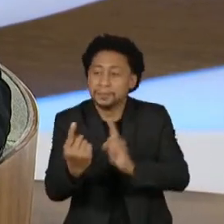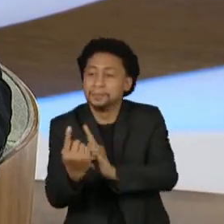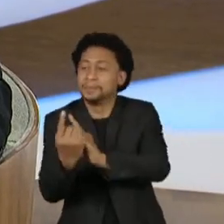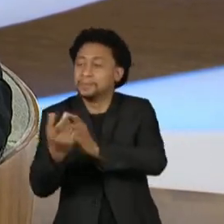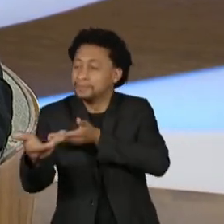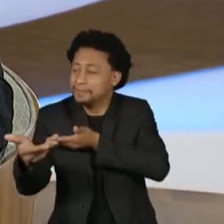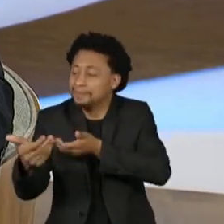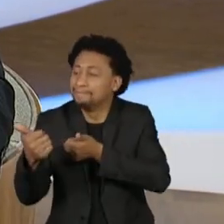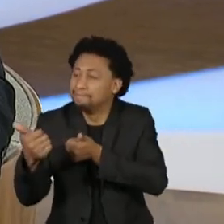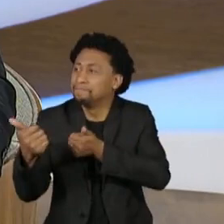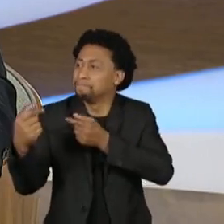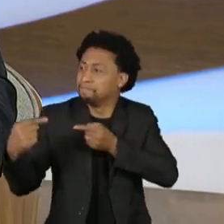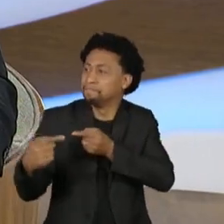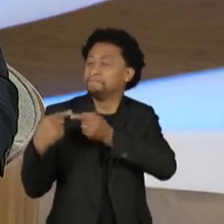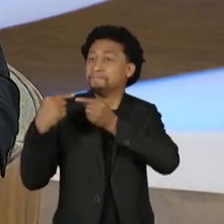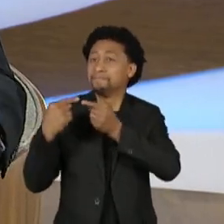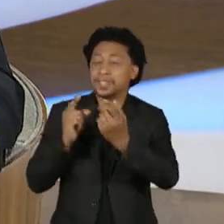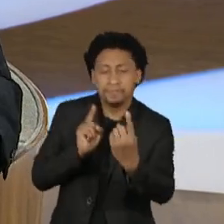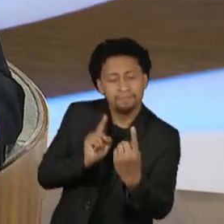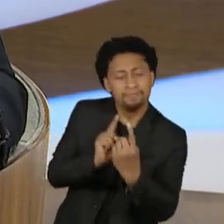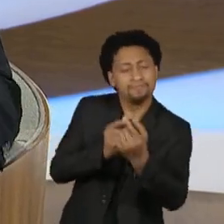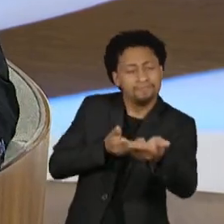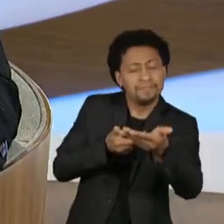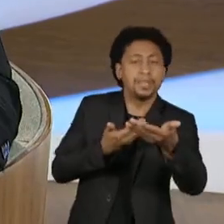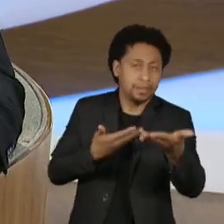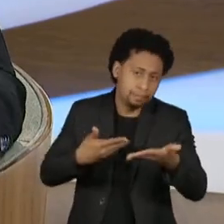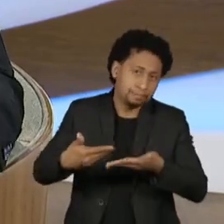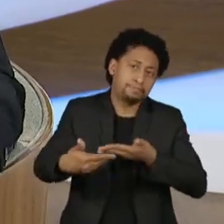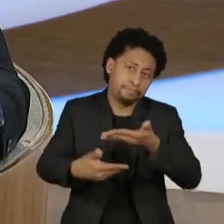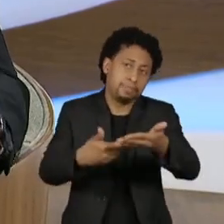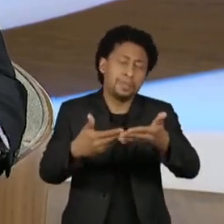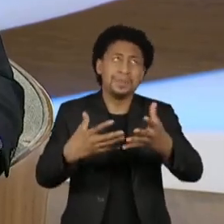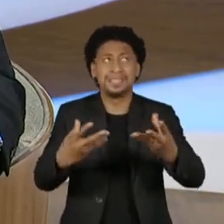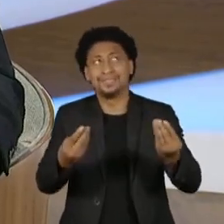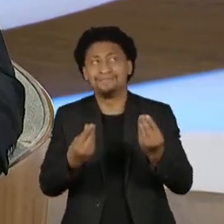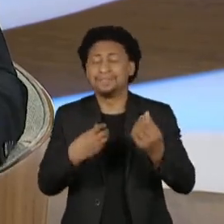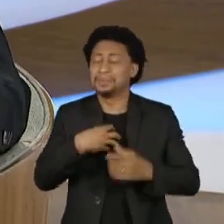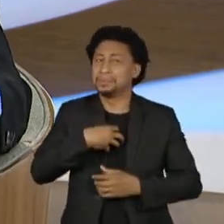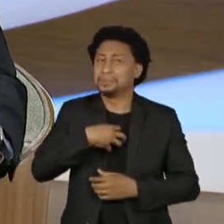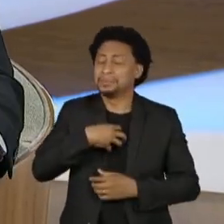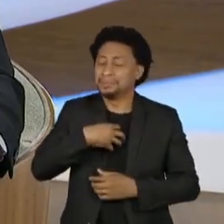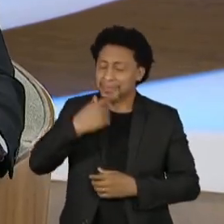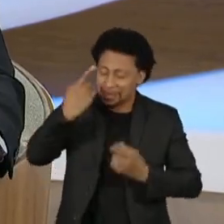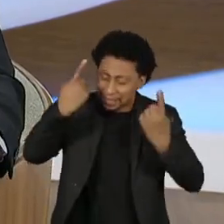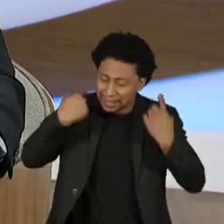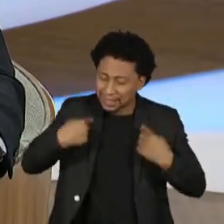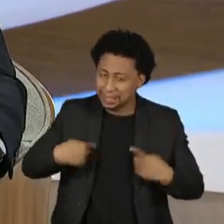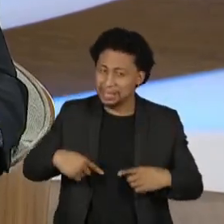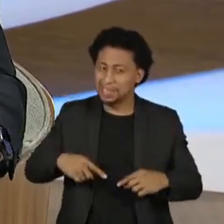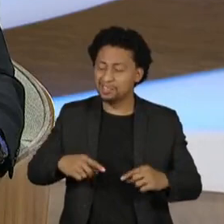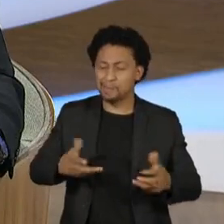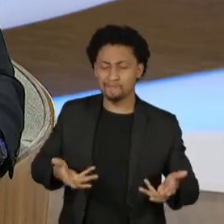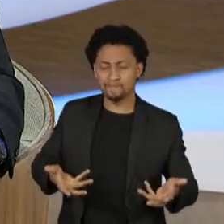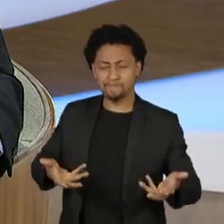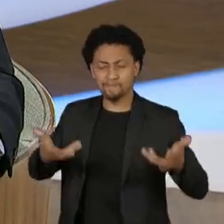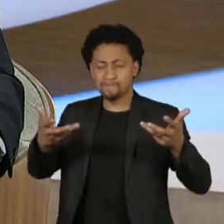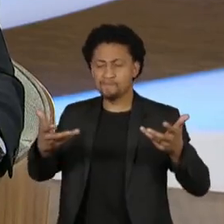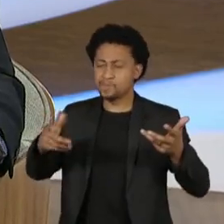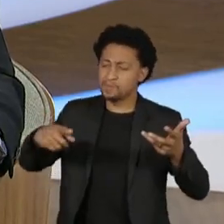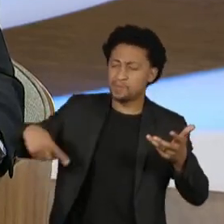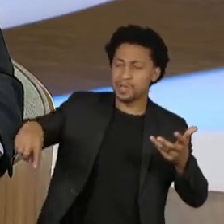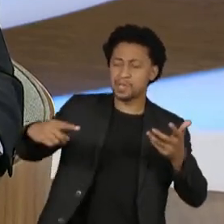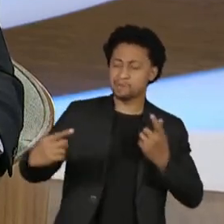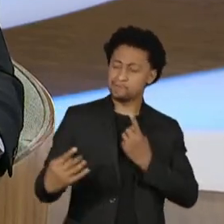mas eu não me sinto no melhor mesmo nesse nesse lugar e acho difícil